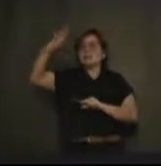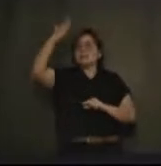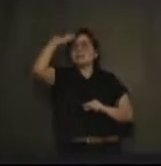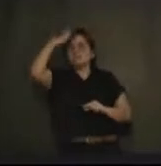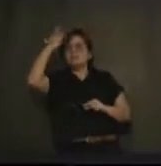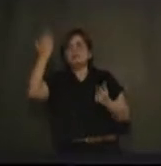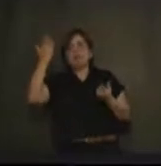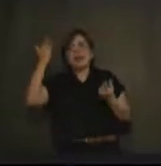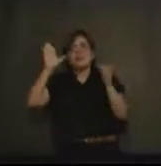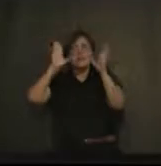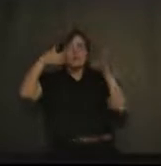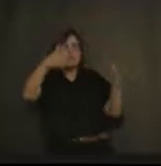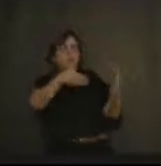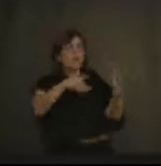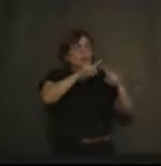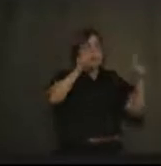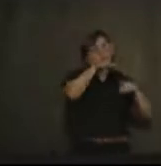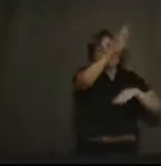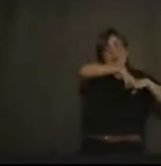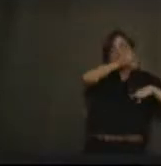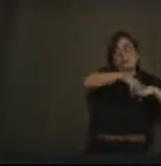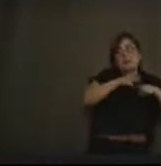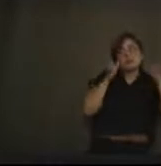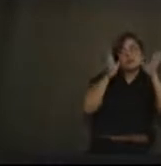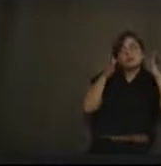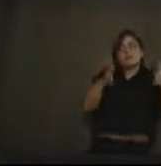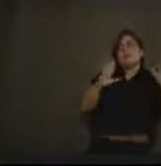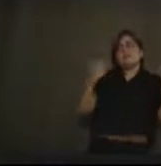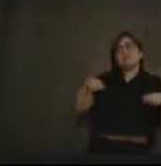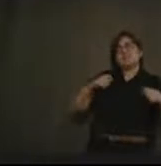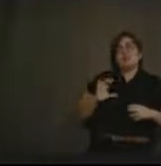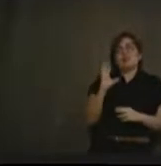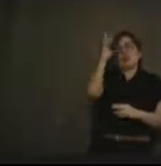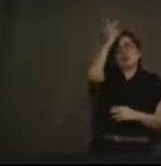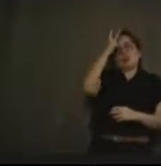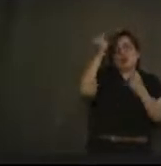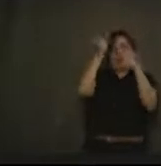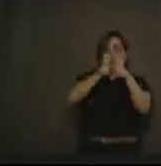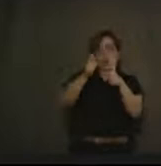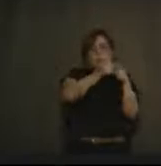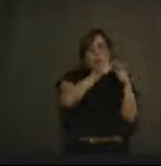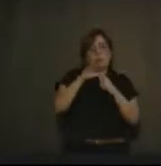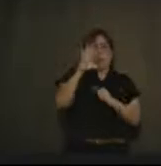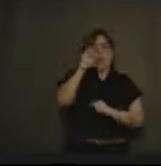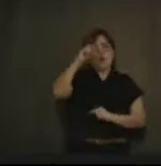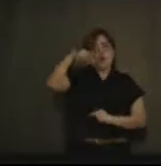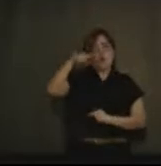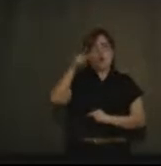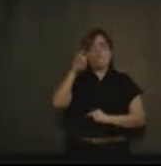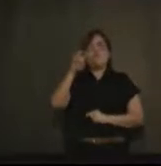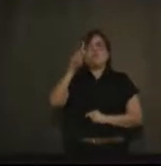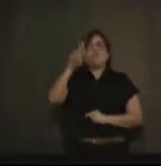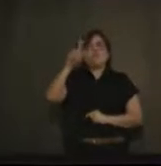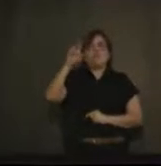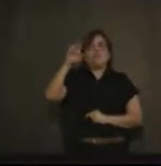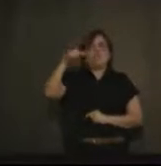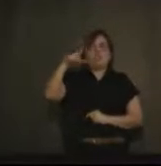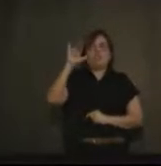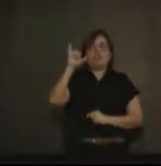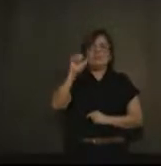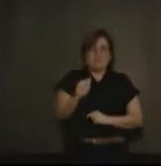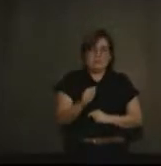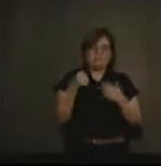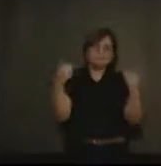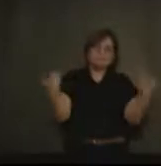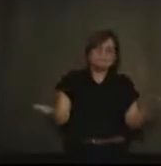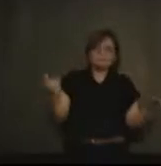uma questão a ser resolvida, que é a questão da convergência. Enfim, esse era o estado da arte na área